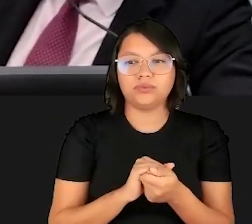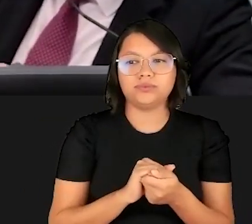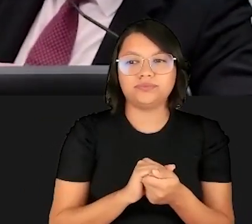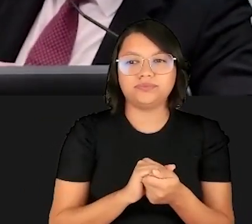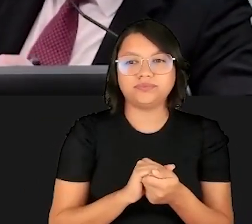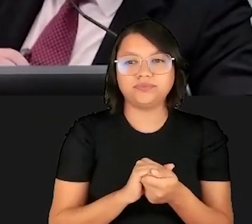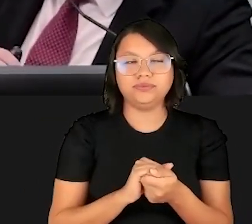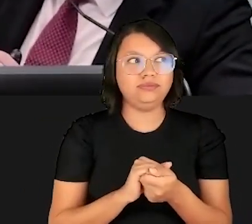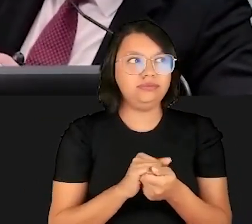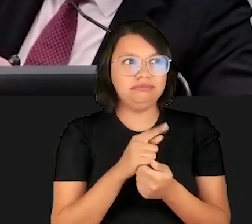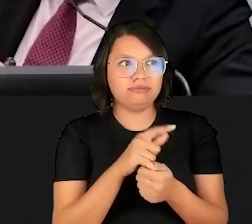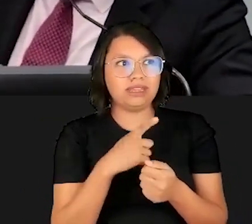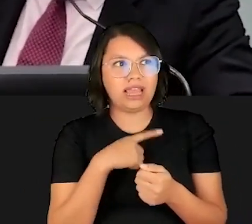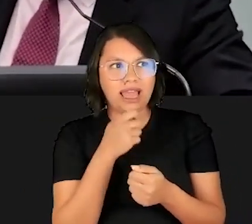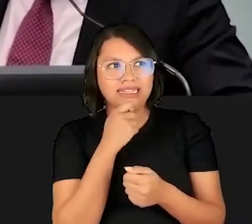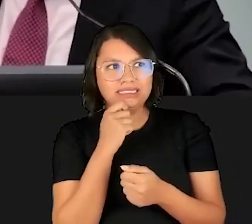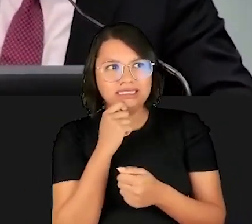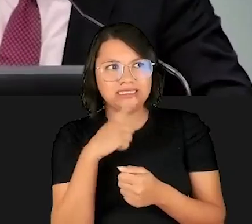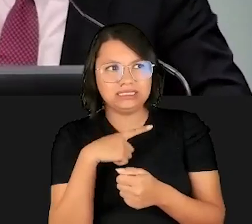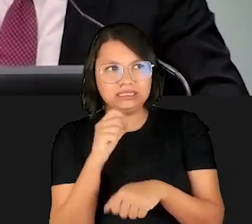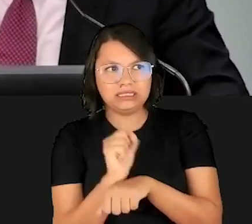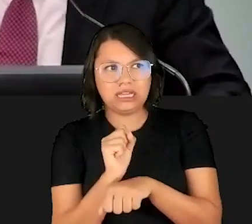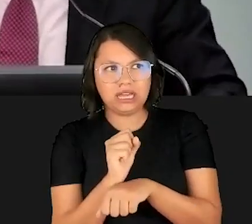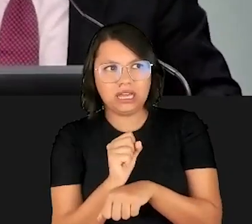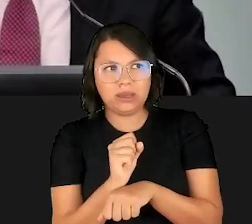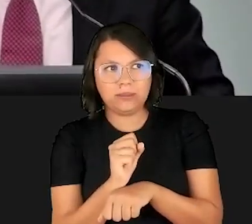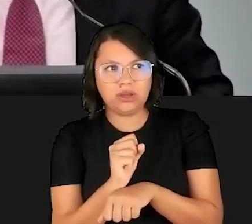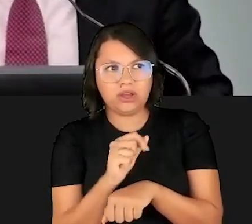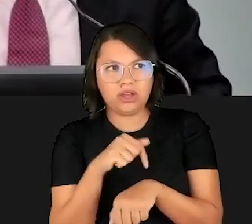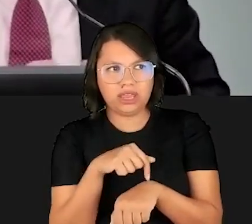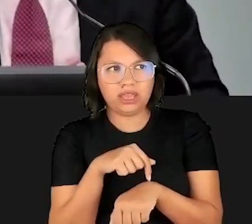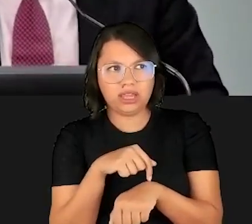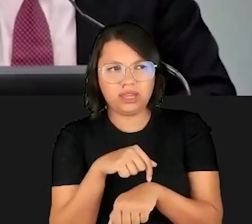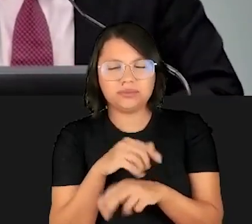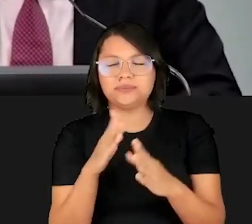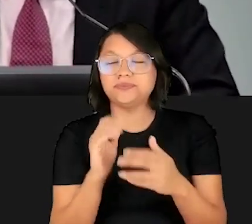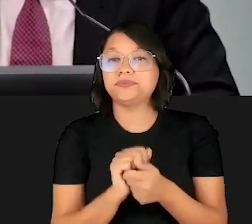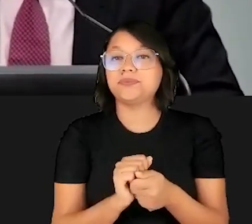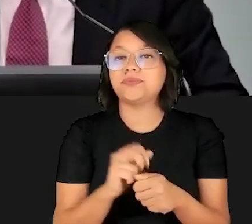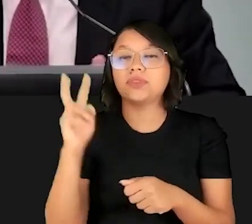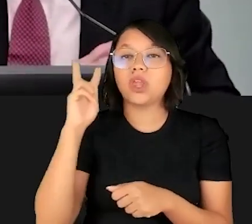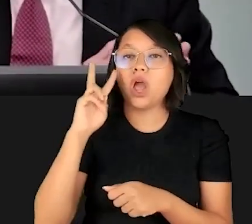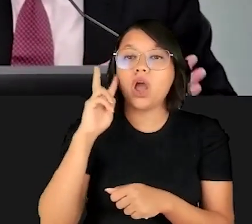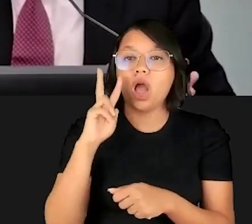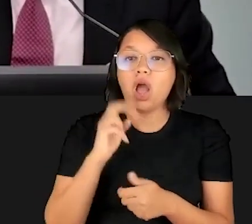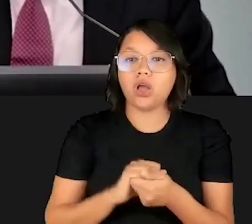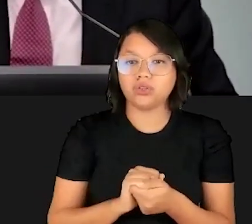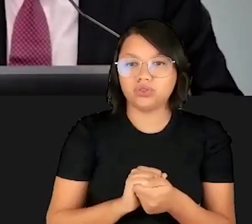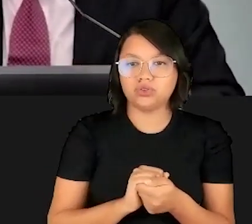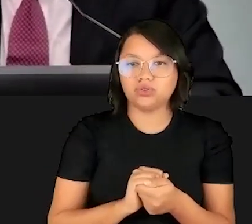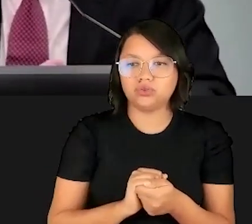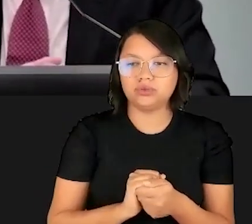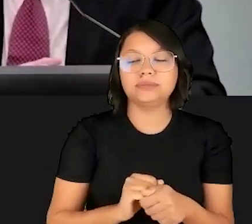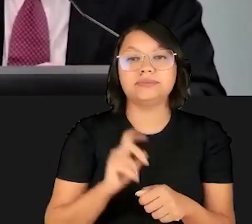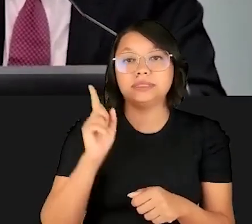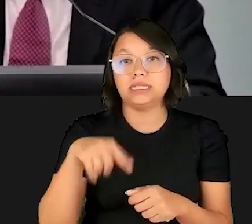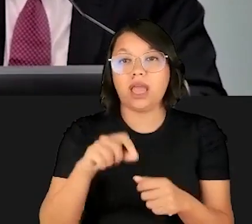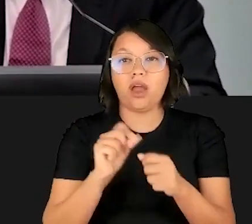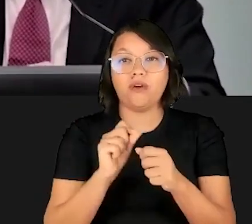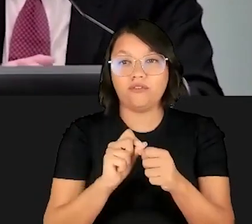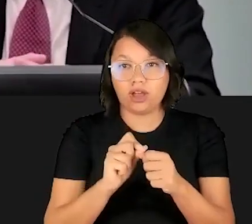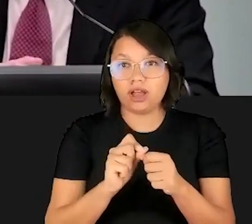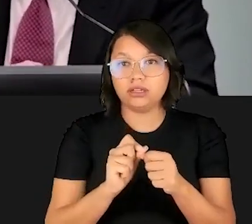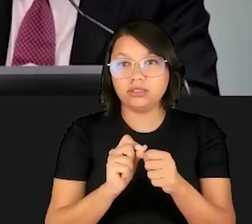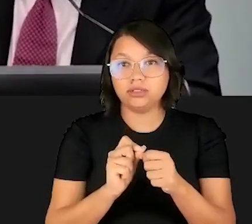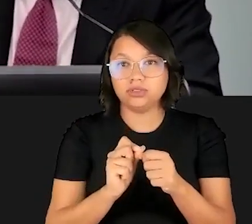deu tempo, doutor Carlos, hein? A história natural do câncer, a que nós gostaríamos seria o seguinte, fez o diagnóstico, fez um